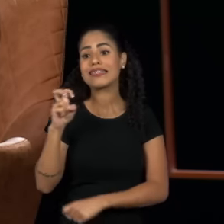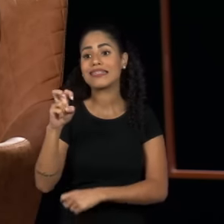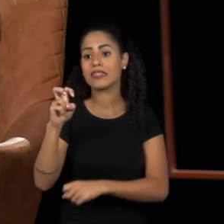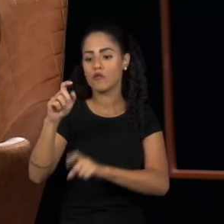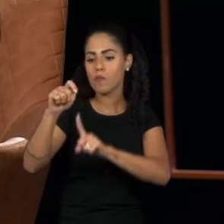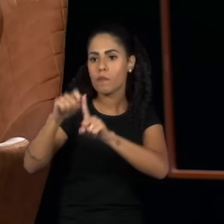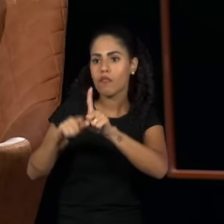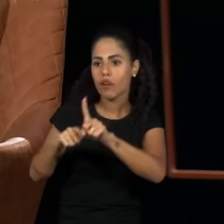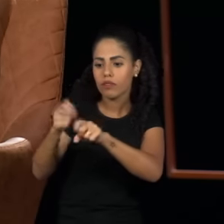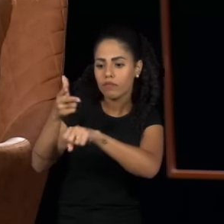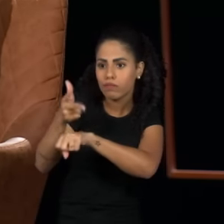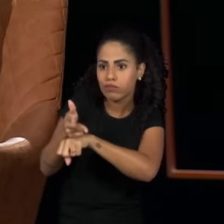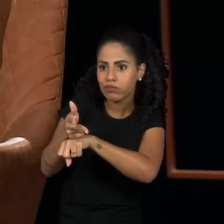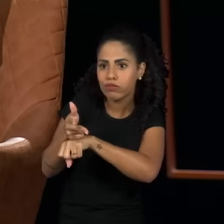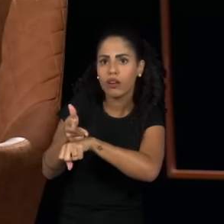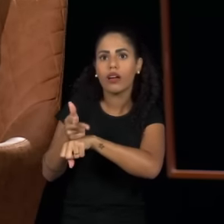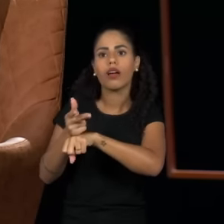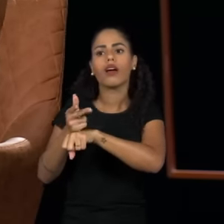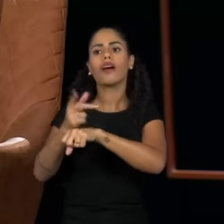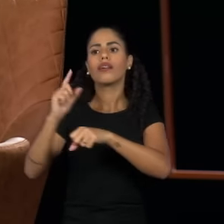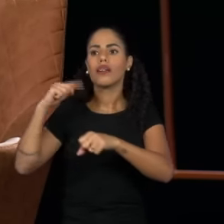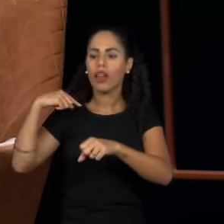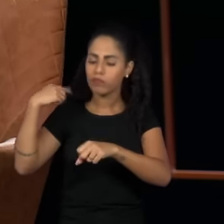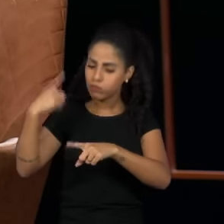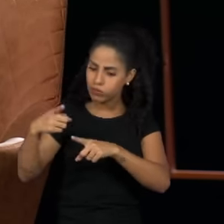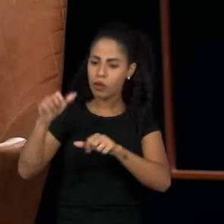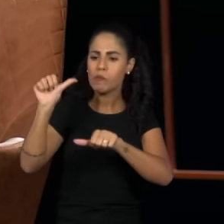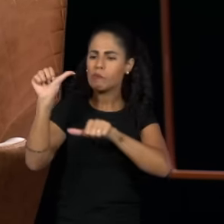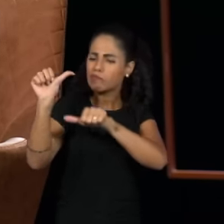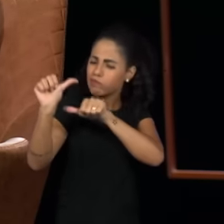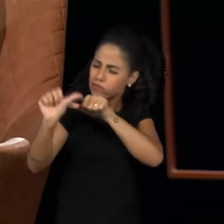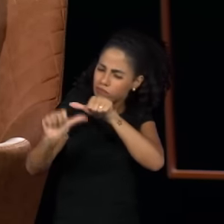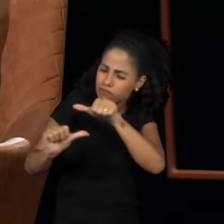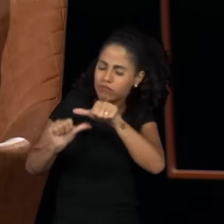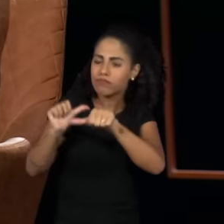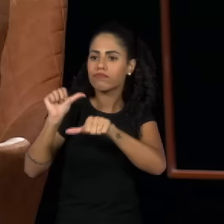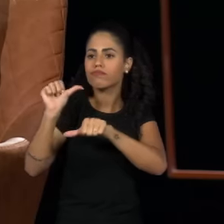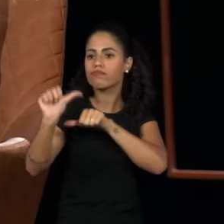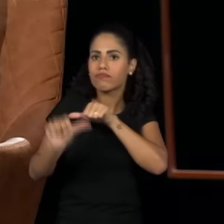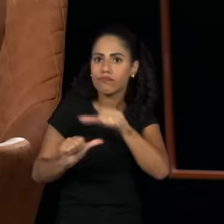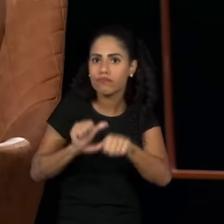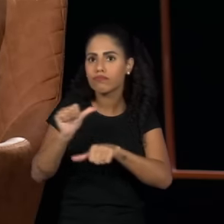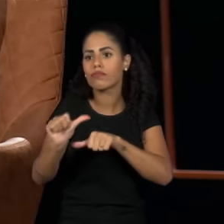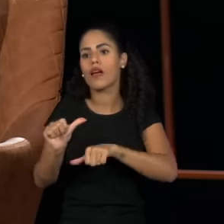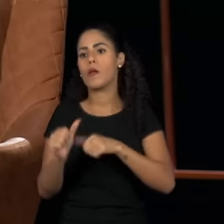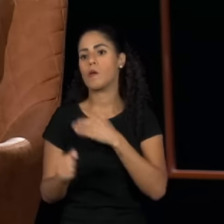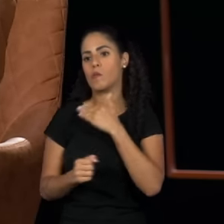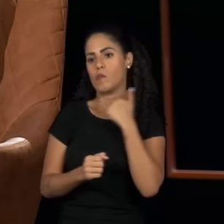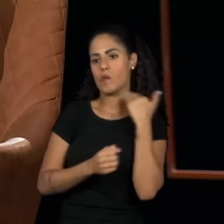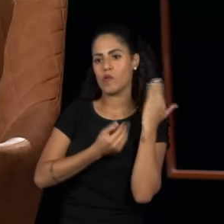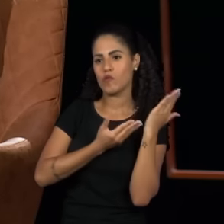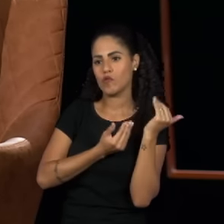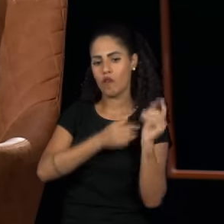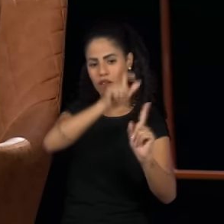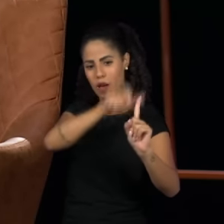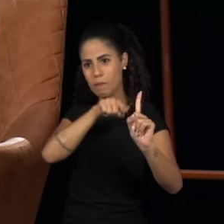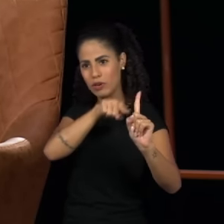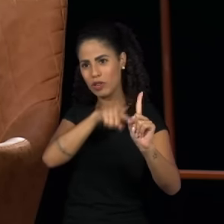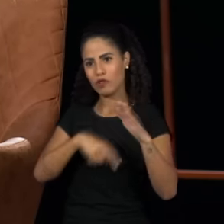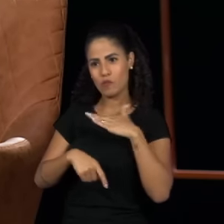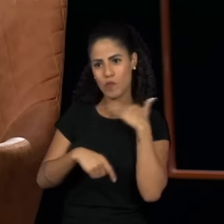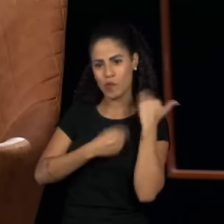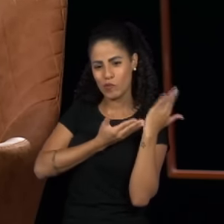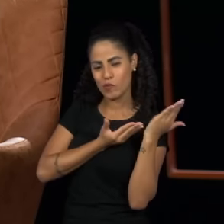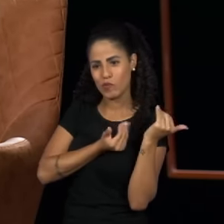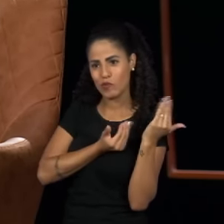filme. E ela passa por um processo imenso. Apesar da Olga ter morrido muito jovem, era um processo grande